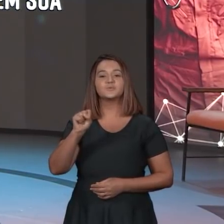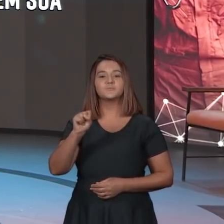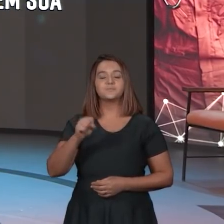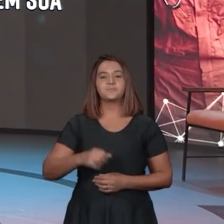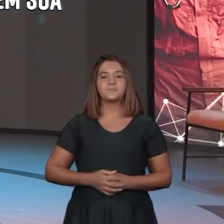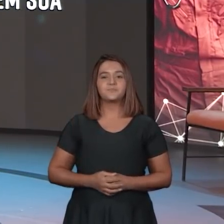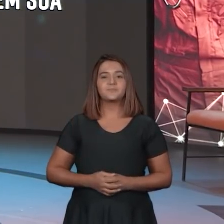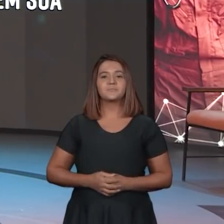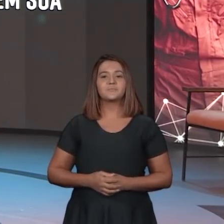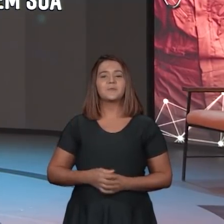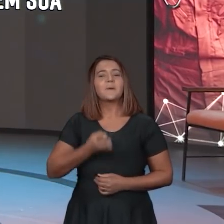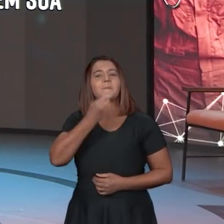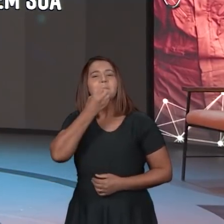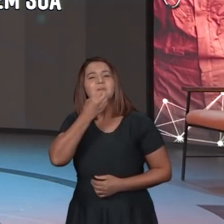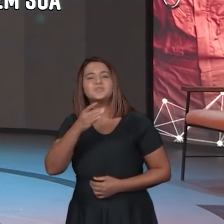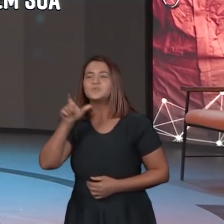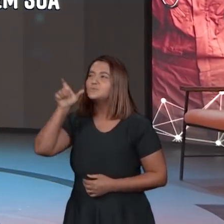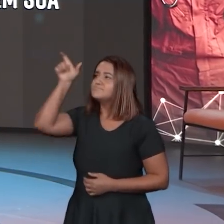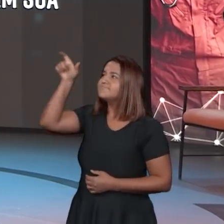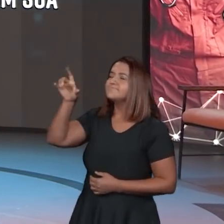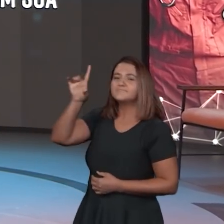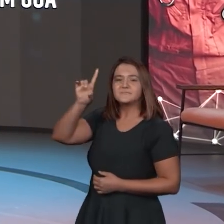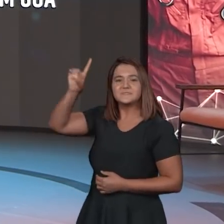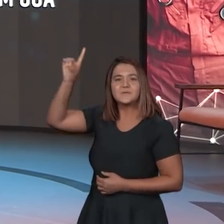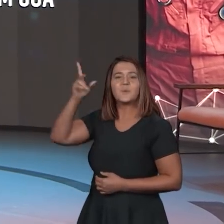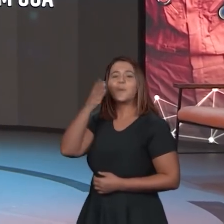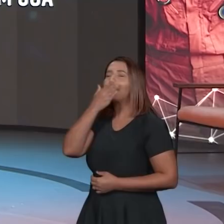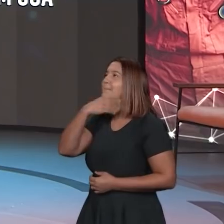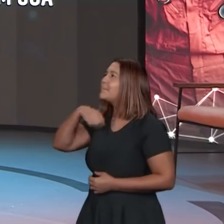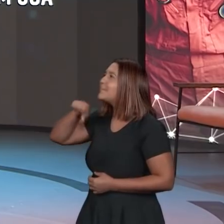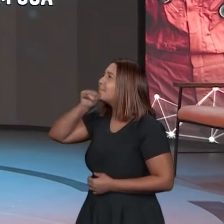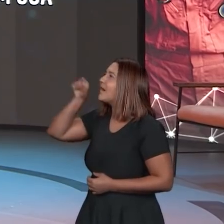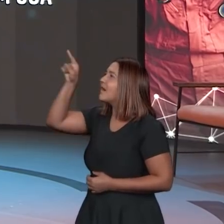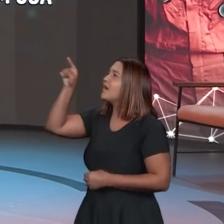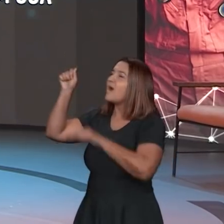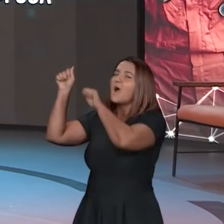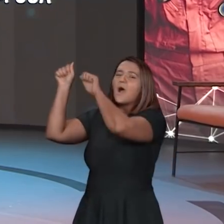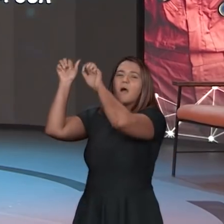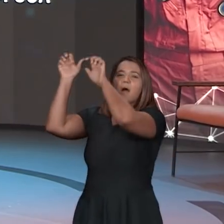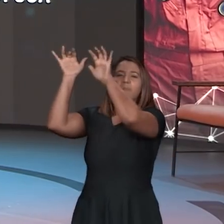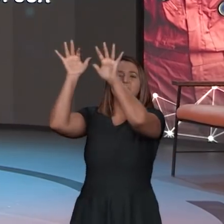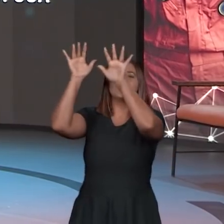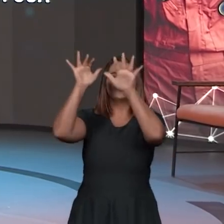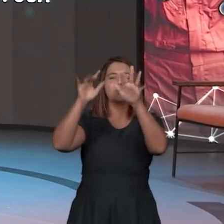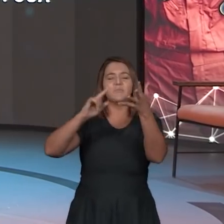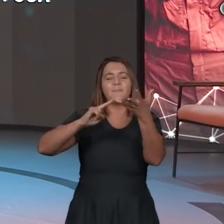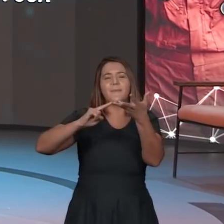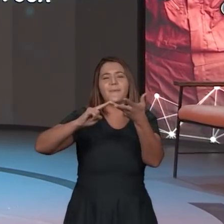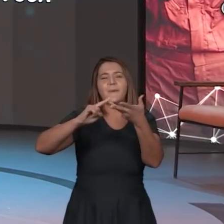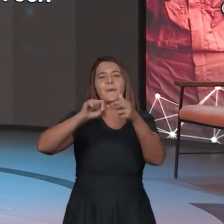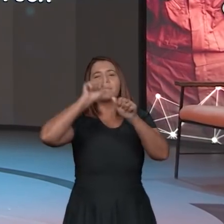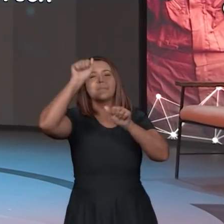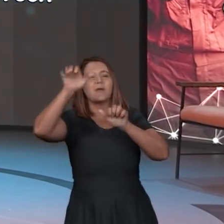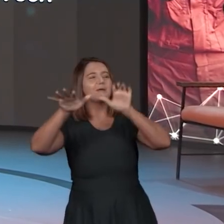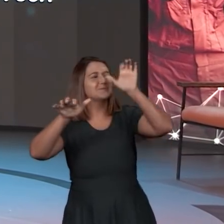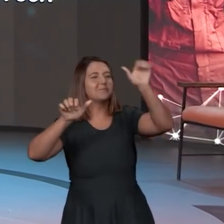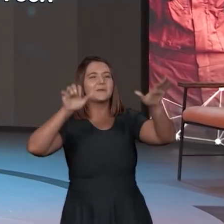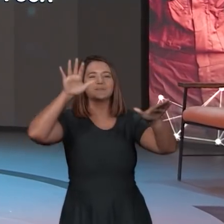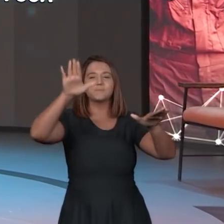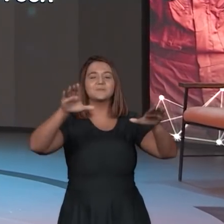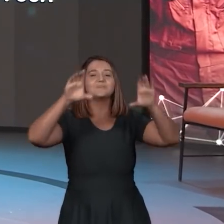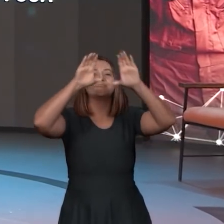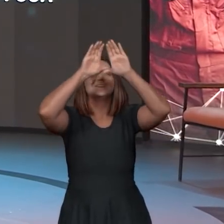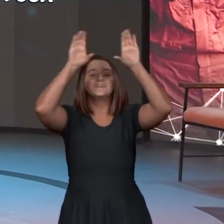Deus e Pai de nosso Senhor Jesus Cristo, que nos abençoou com todas as bênçãos espirituais nas regiões celestes em